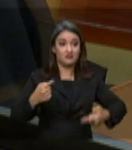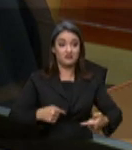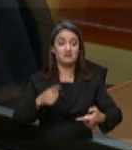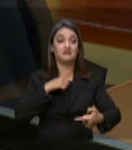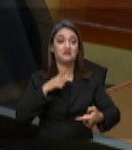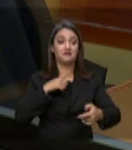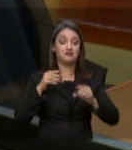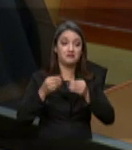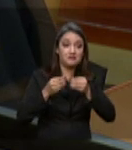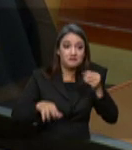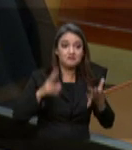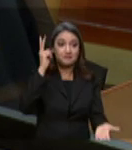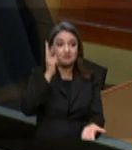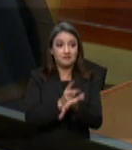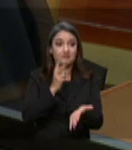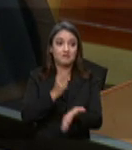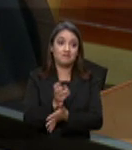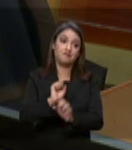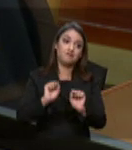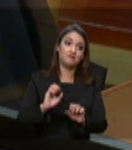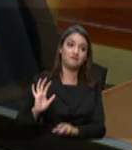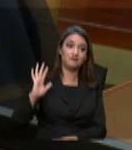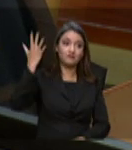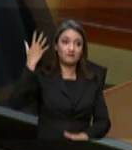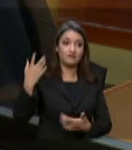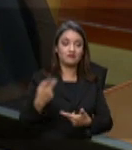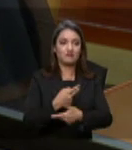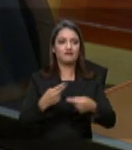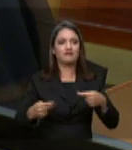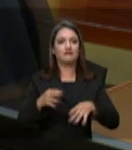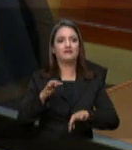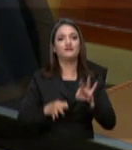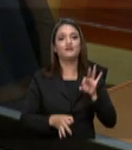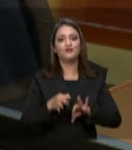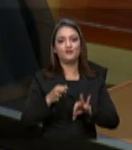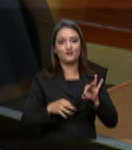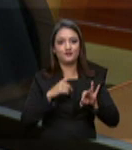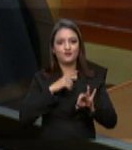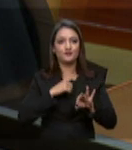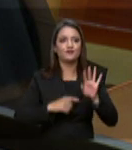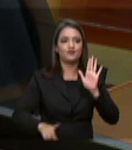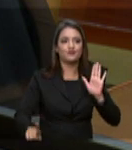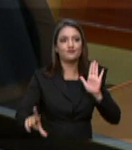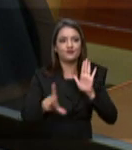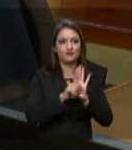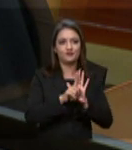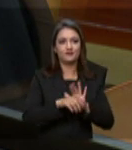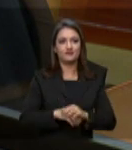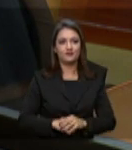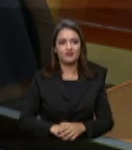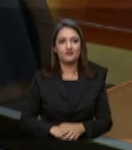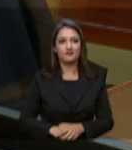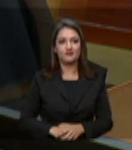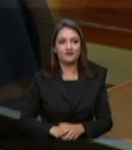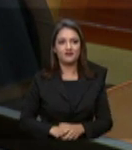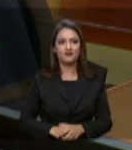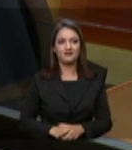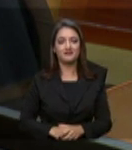tem uma vida lesão real ou potencial aos bens jurídicos indicados no artigo 1º da citada lei risco